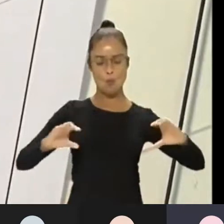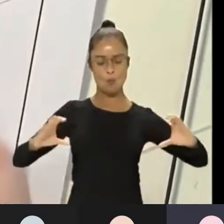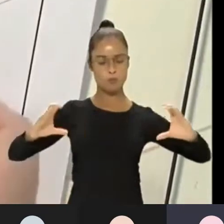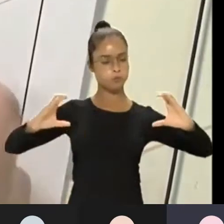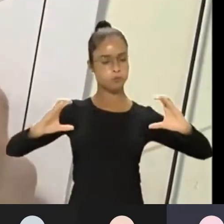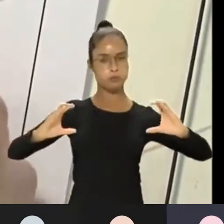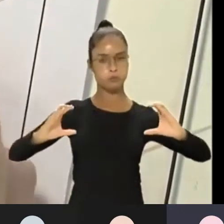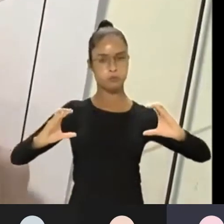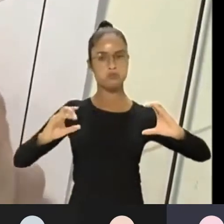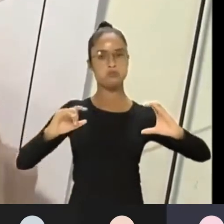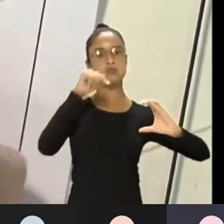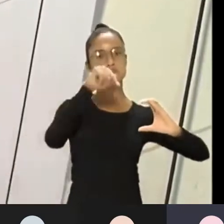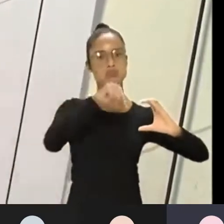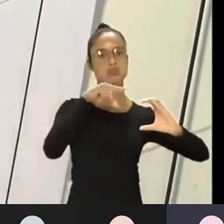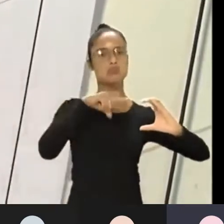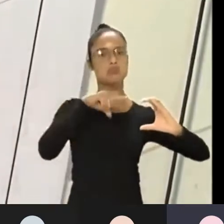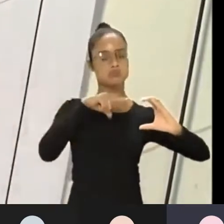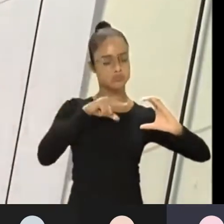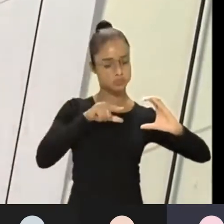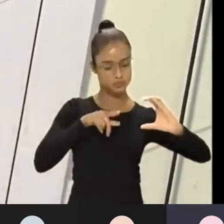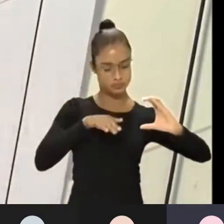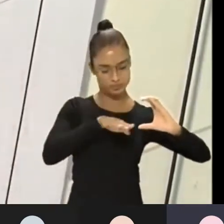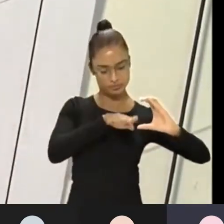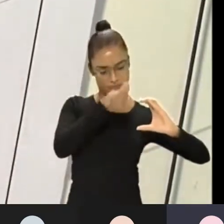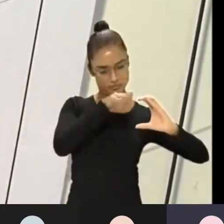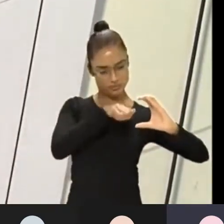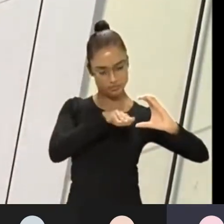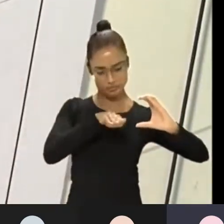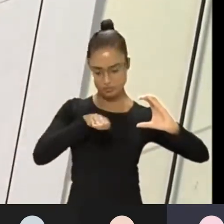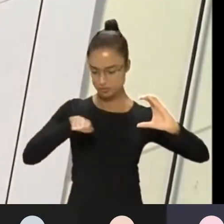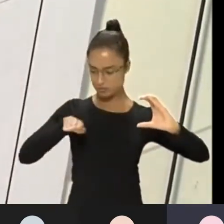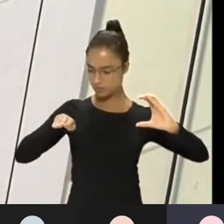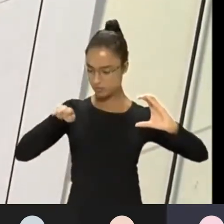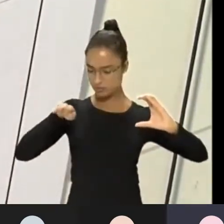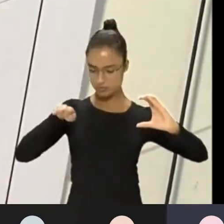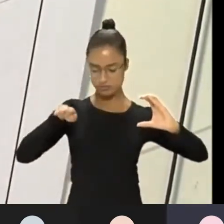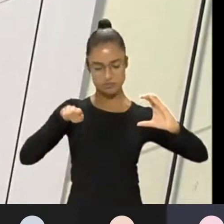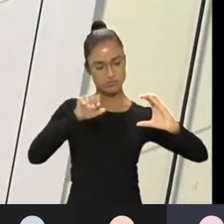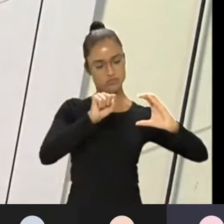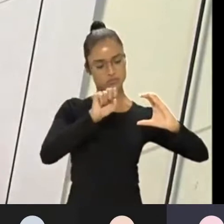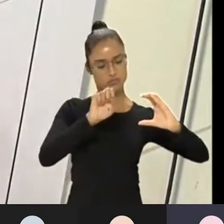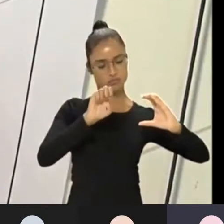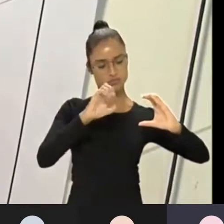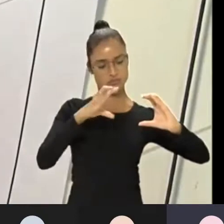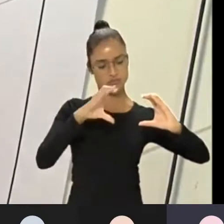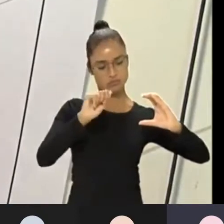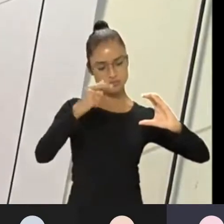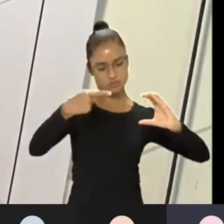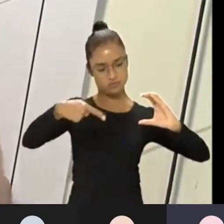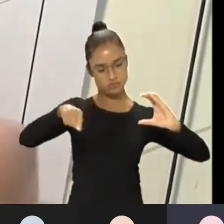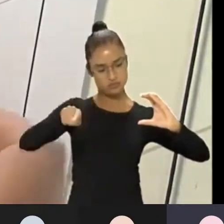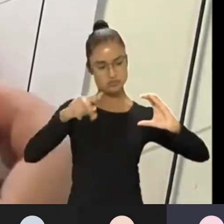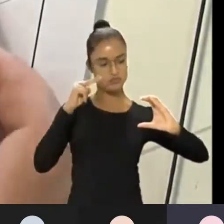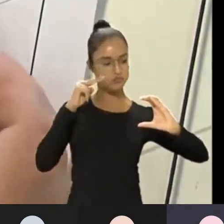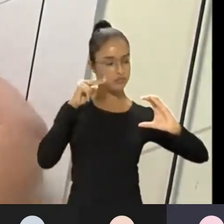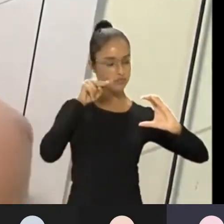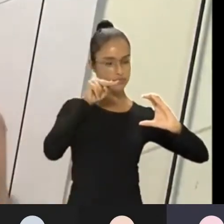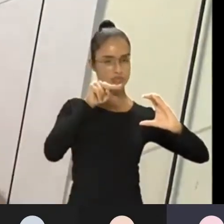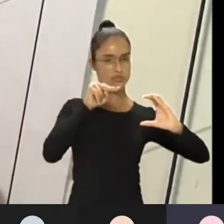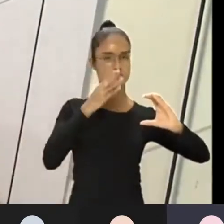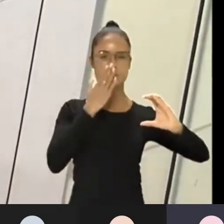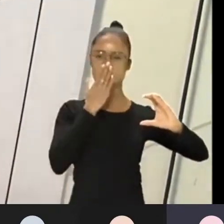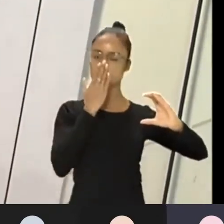como base, e foi feita essa secção aqui na parte interna. Então, como que eu faço isso? Eu faço aqui a vista